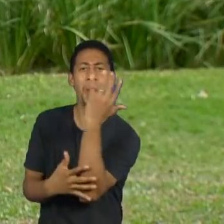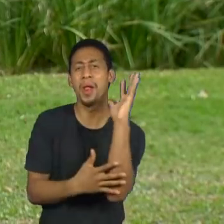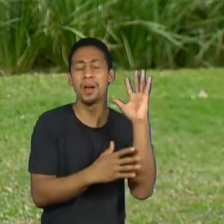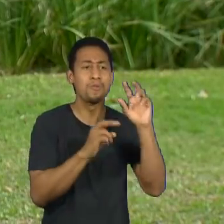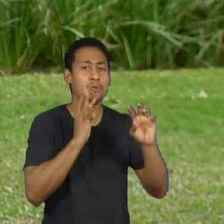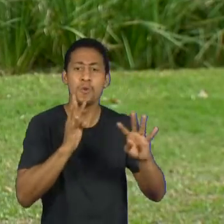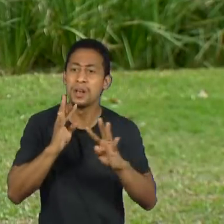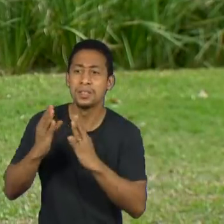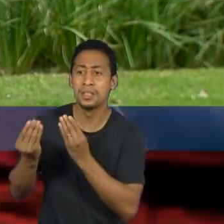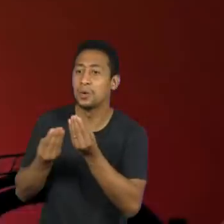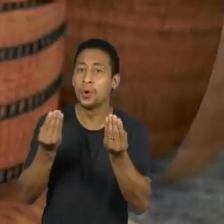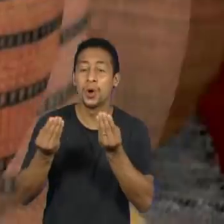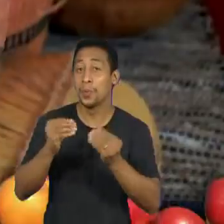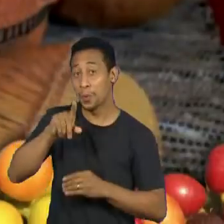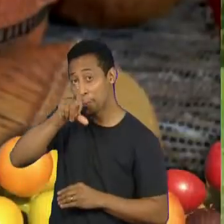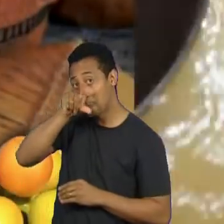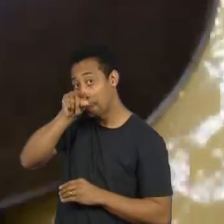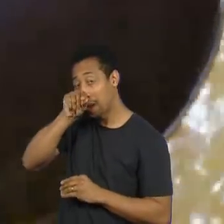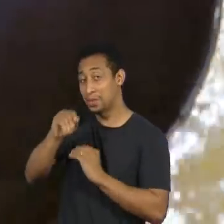E veja também: